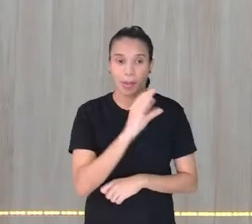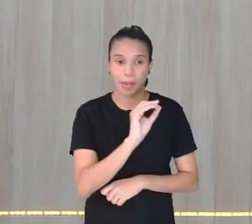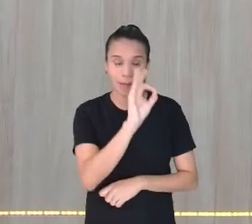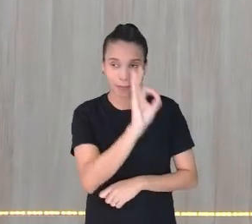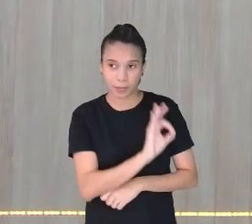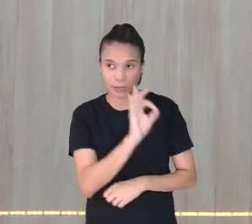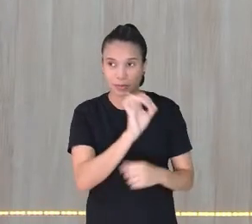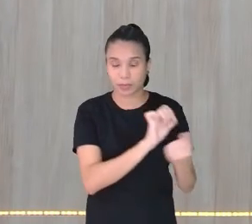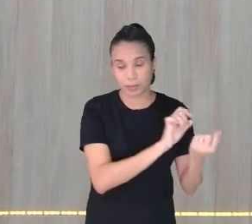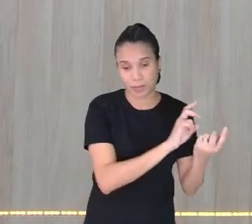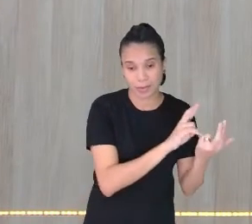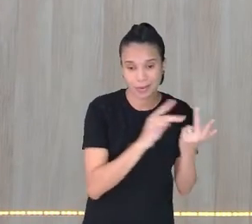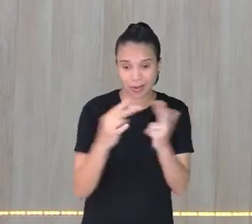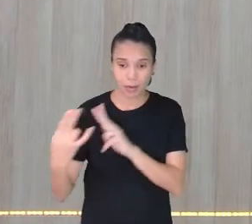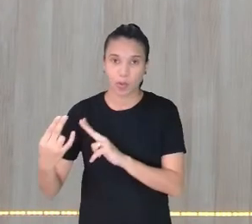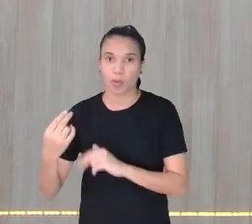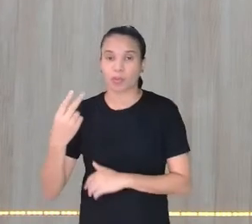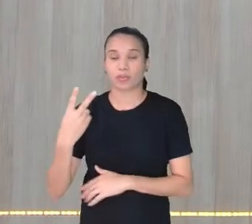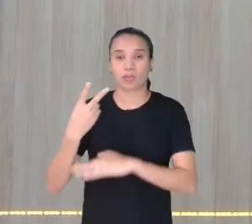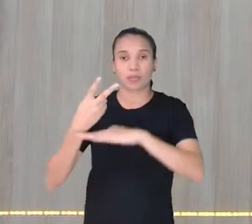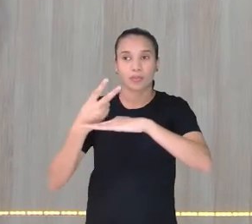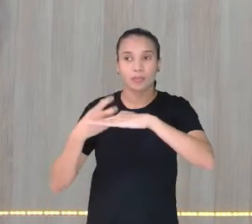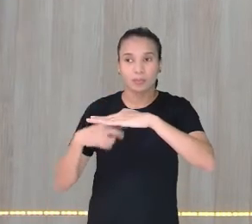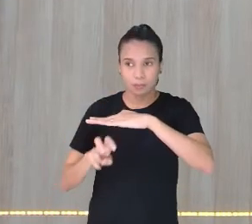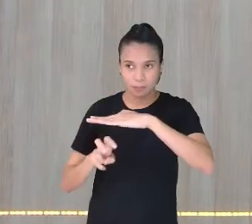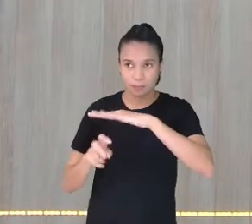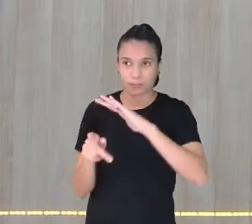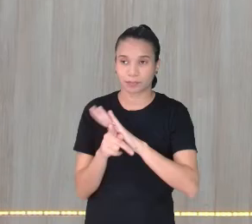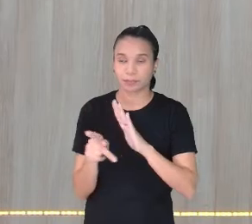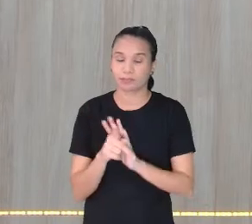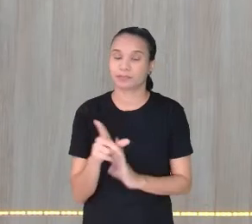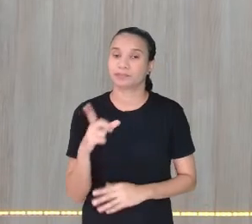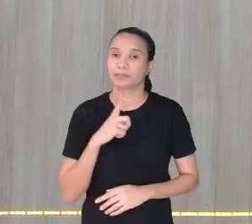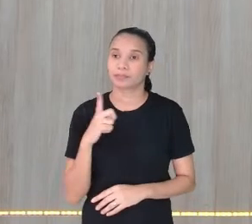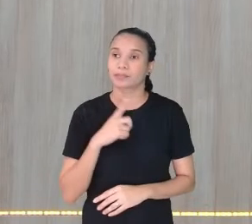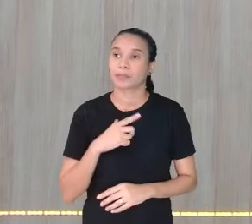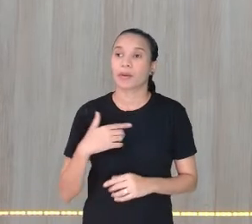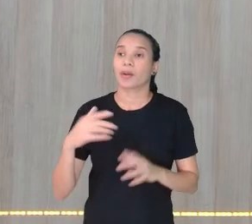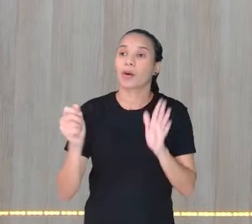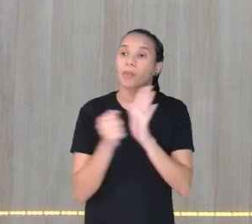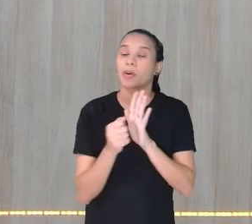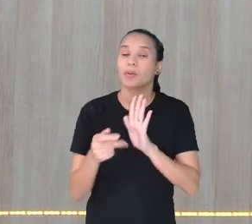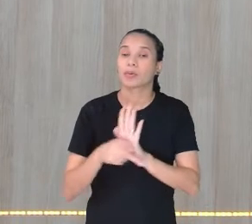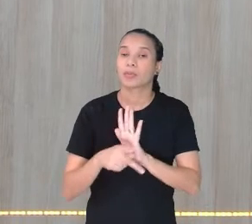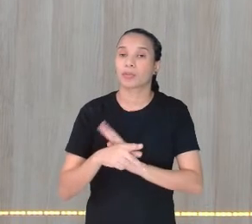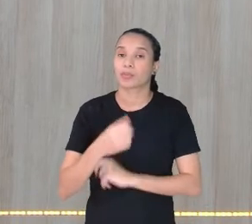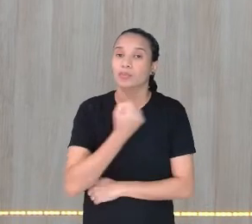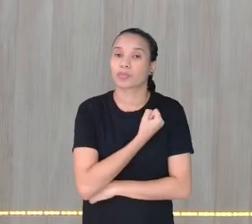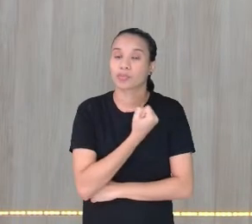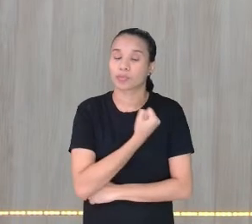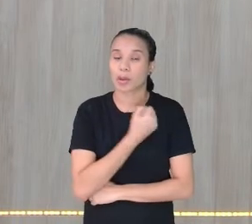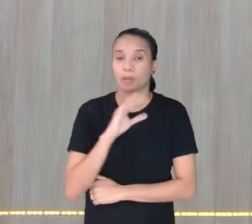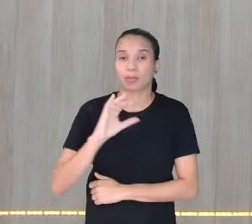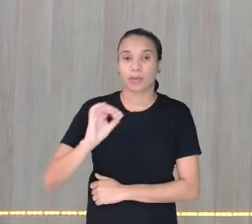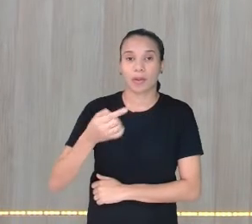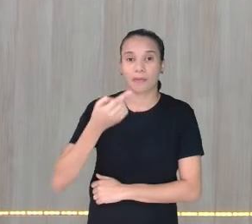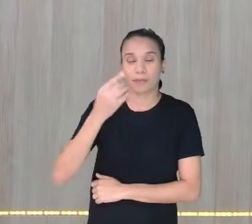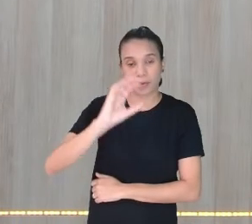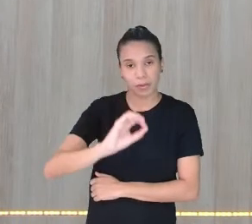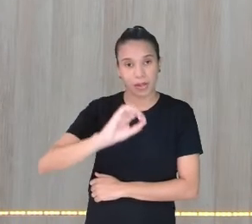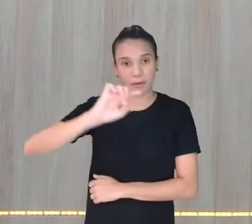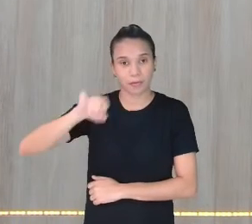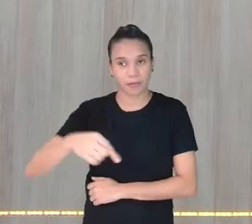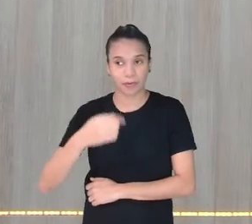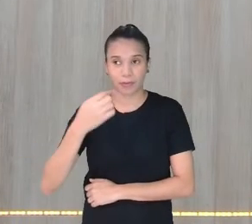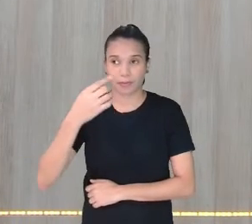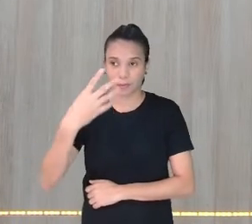40% é a mesma coisa que 2 quintos em forma de fração. E em forma de um número aí decimal,